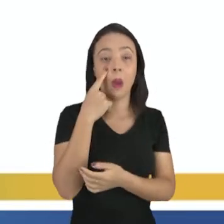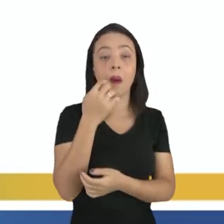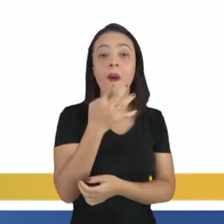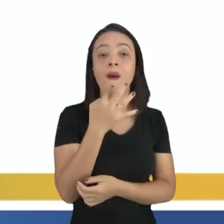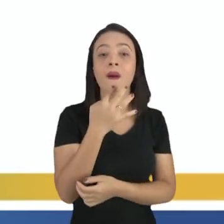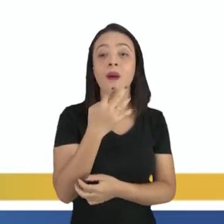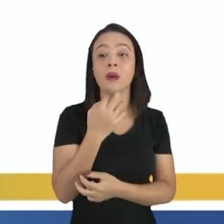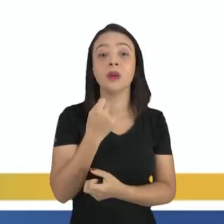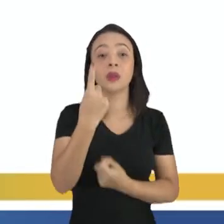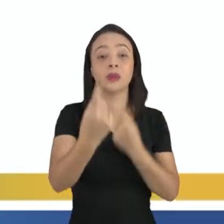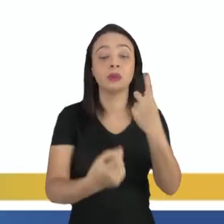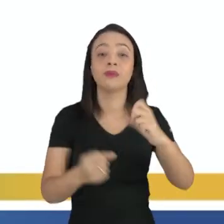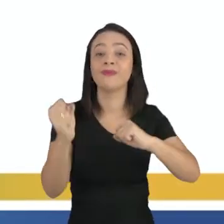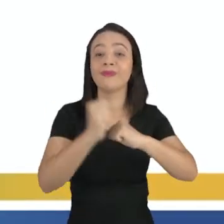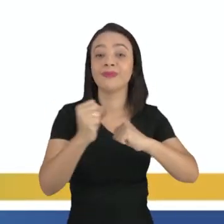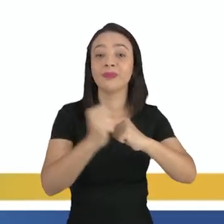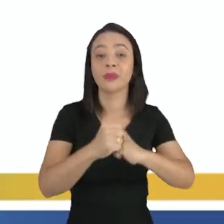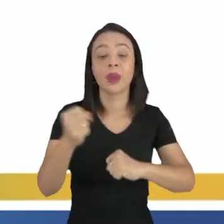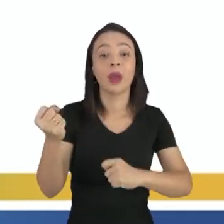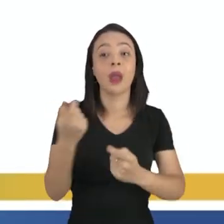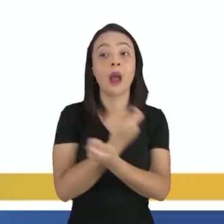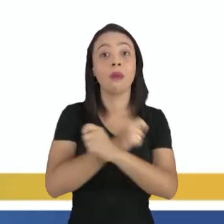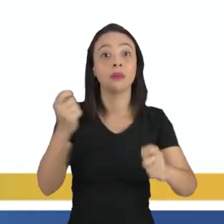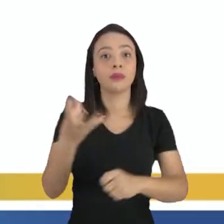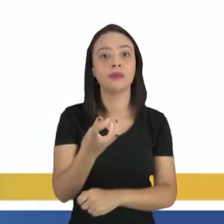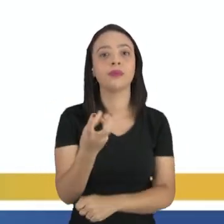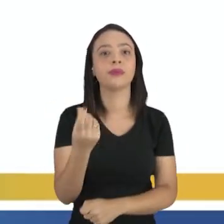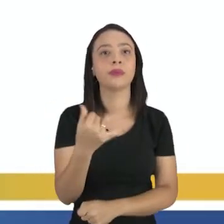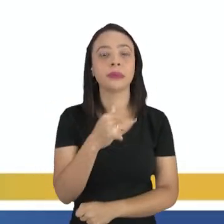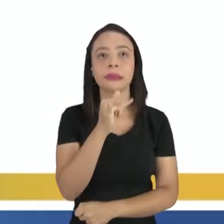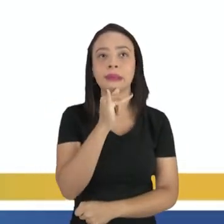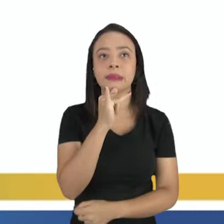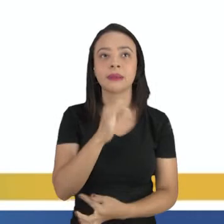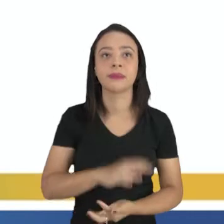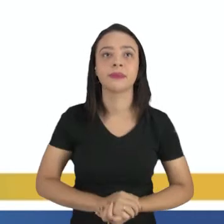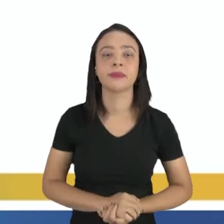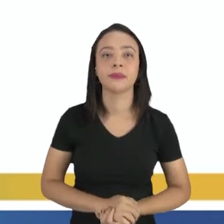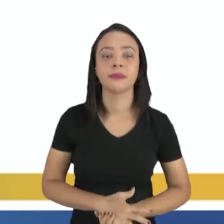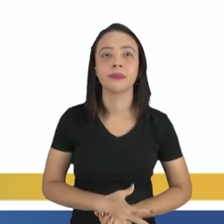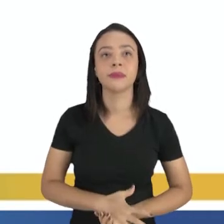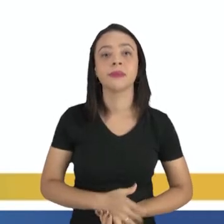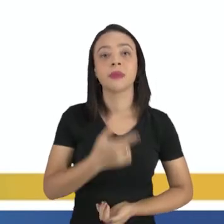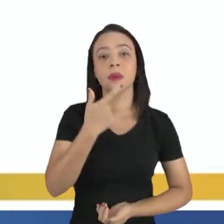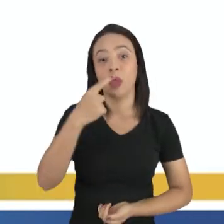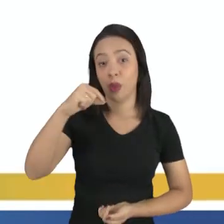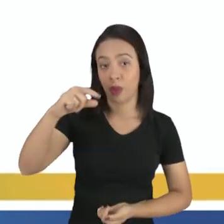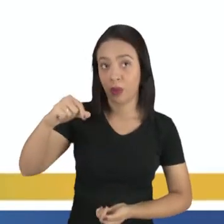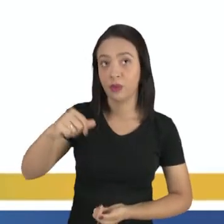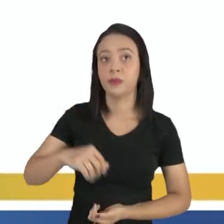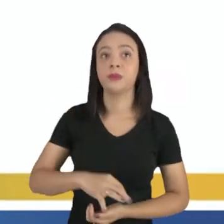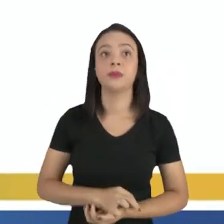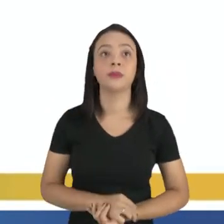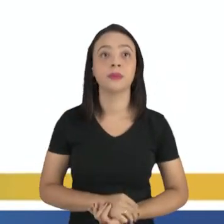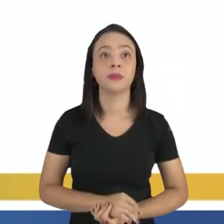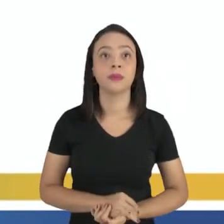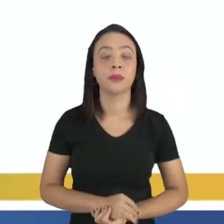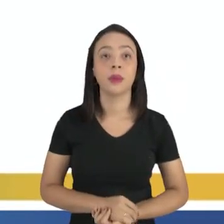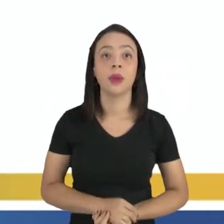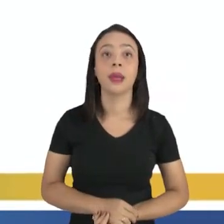dos substantivos incontáveis aí. Então, exemplos: salt, que é o sal,